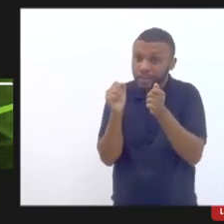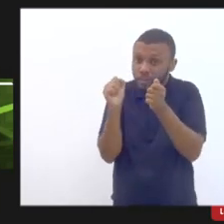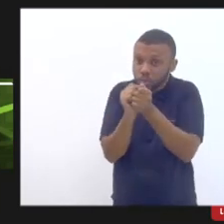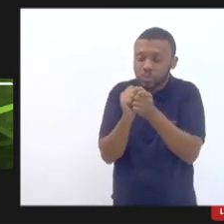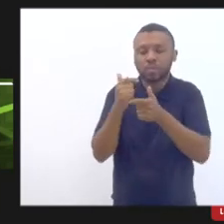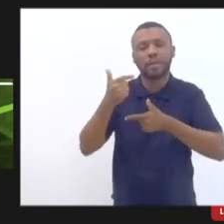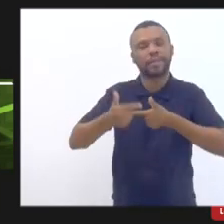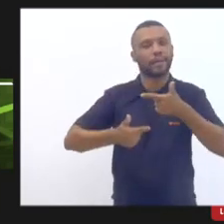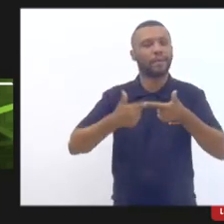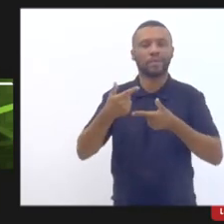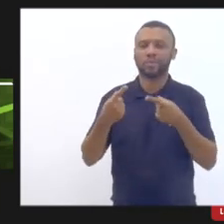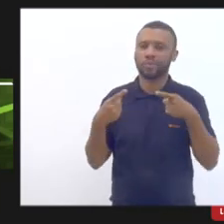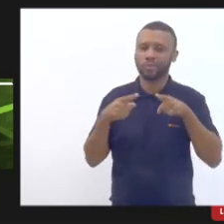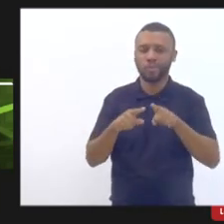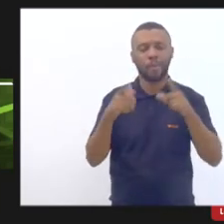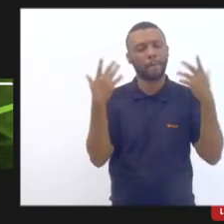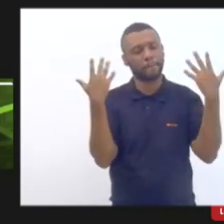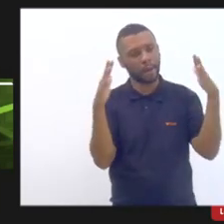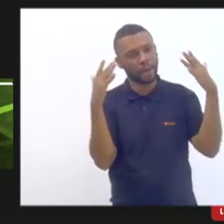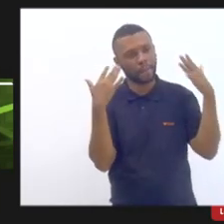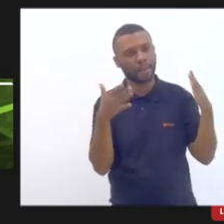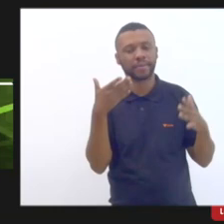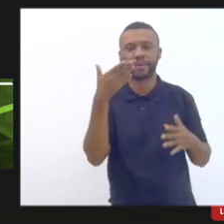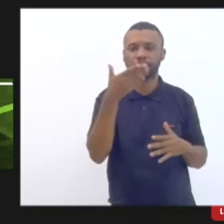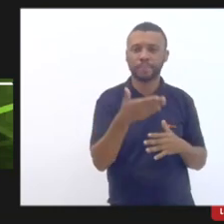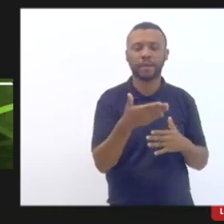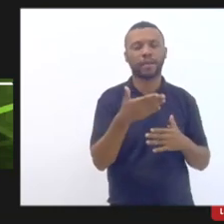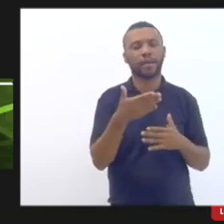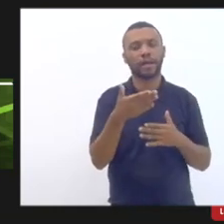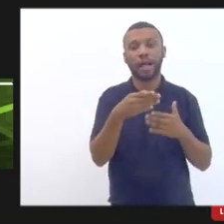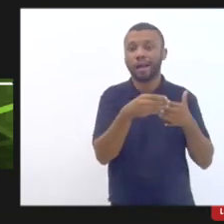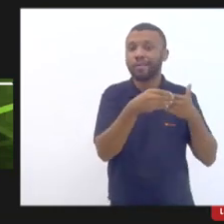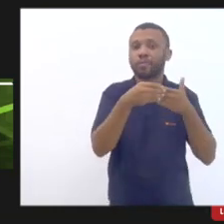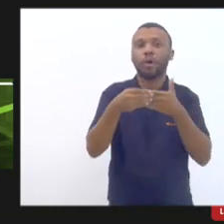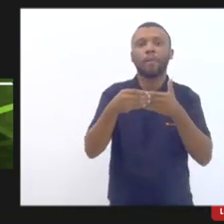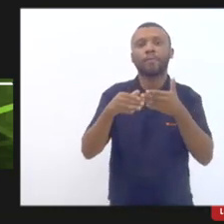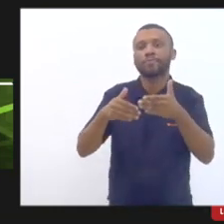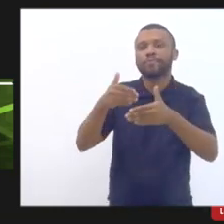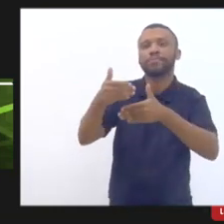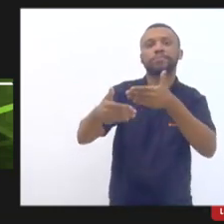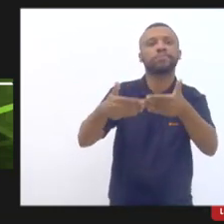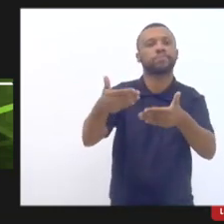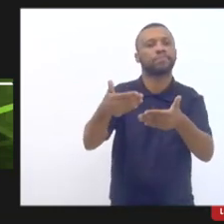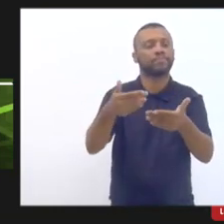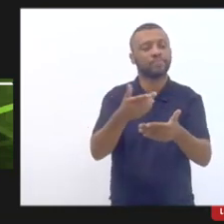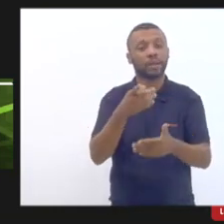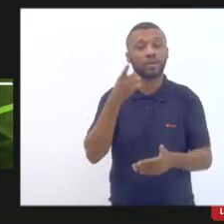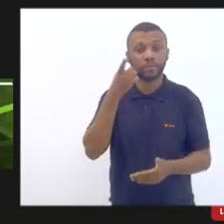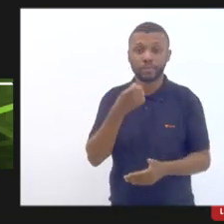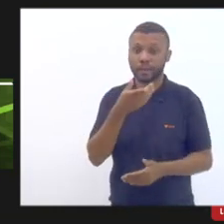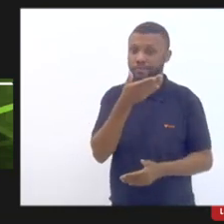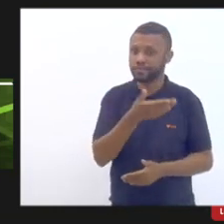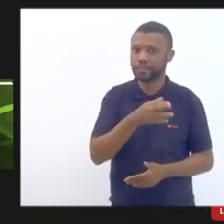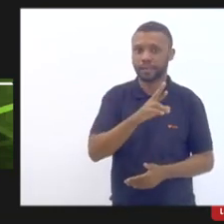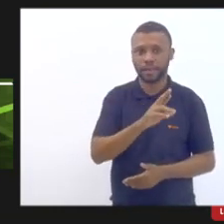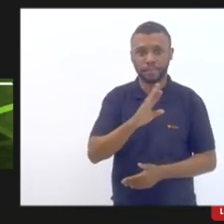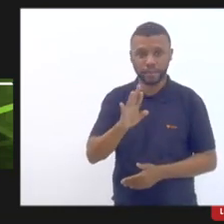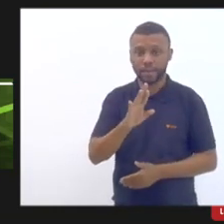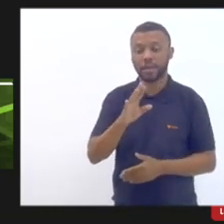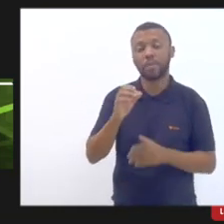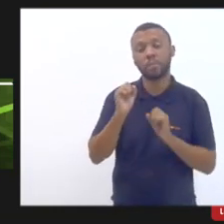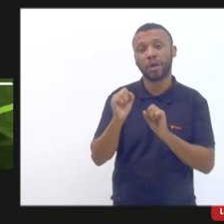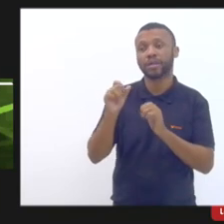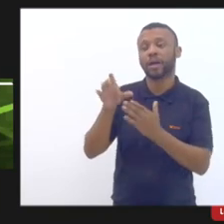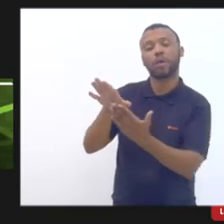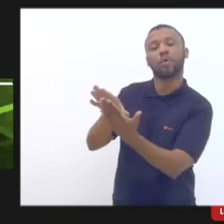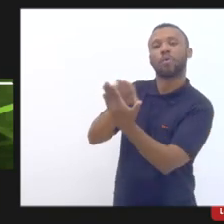trabalhando. E parabéns aí pela forma de condução do senhor, senhor presidente. Que o deputado Rodrigo Bacelar se espelhe no senhor